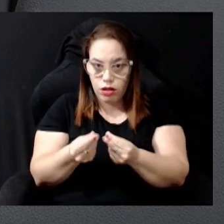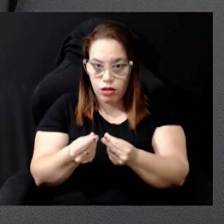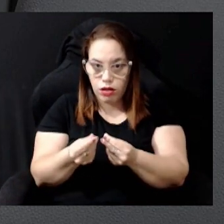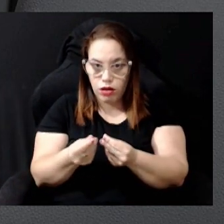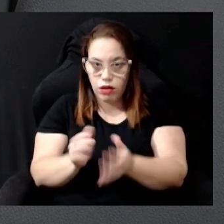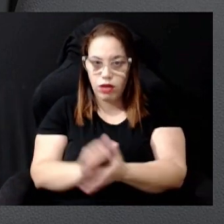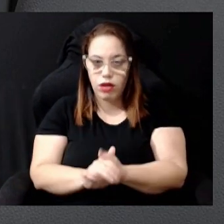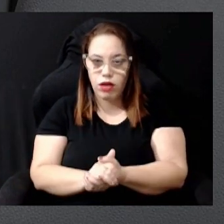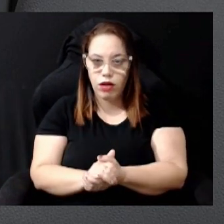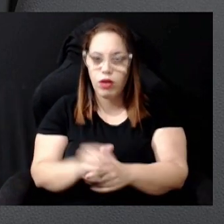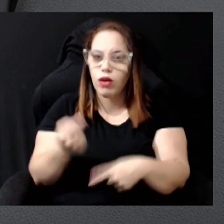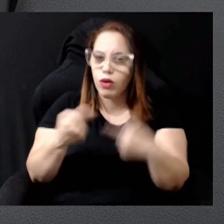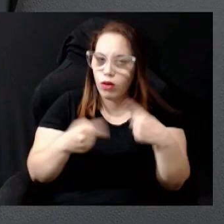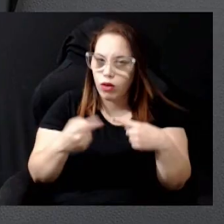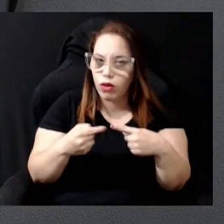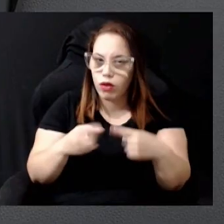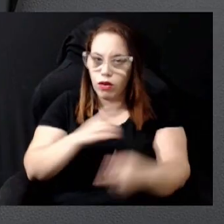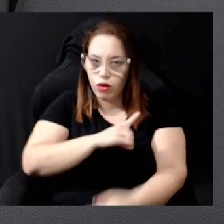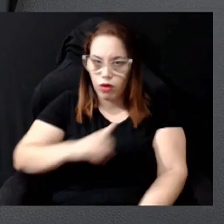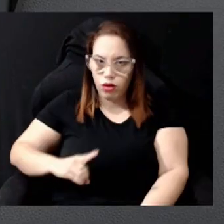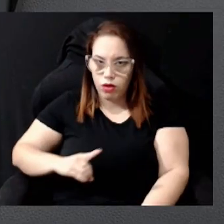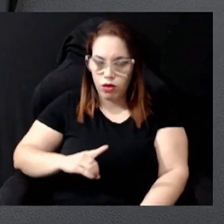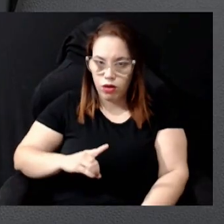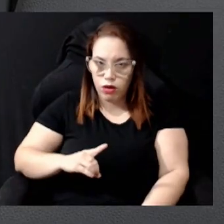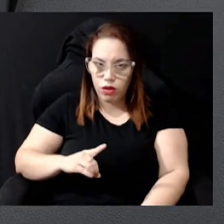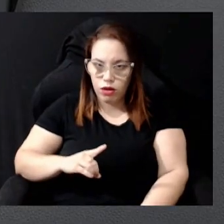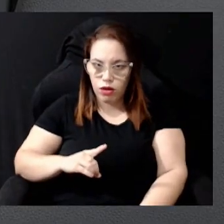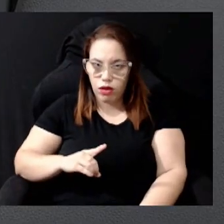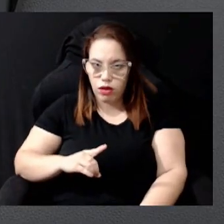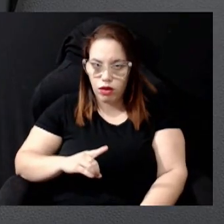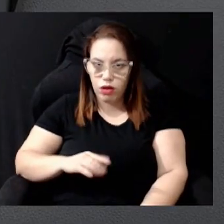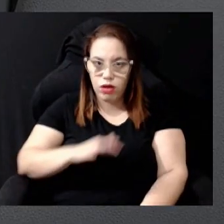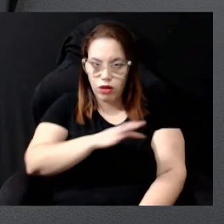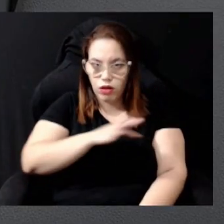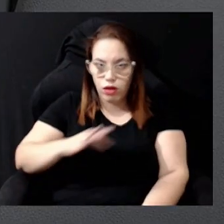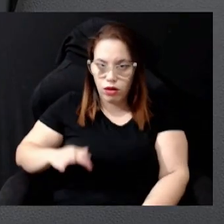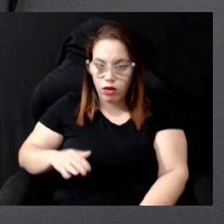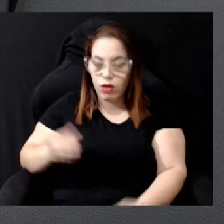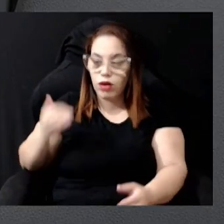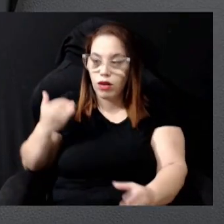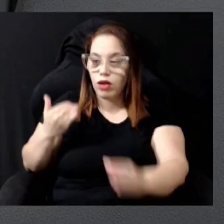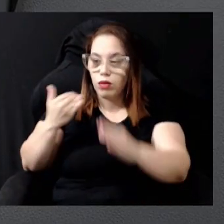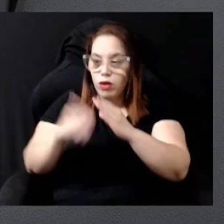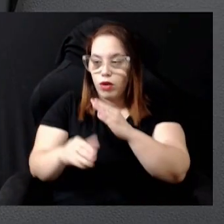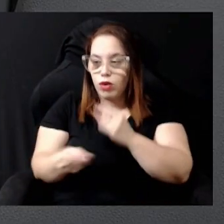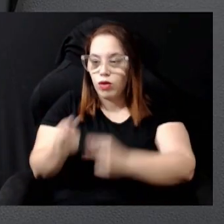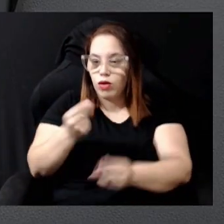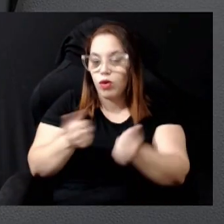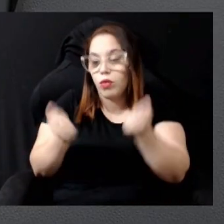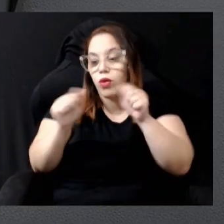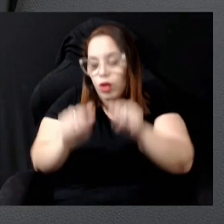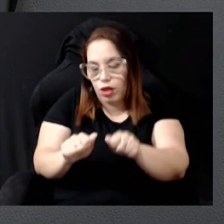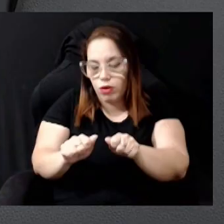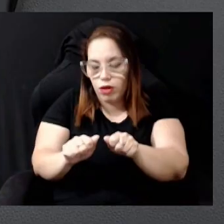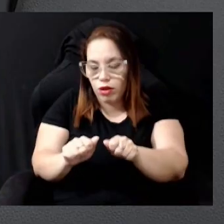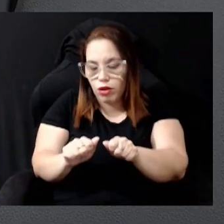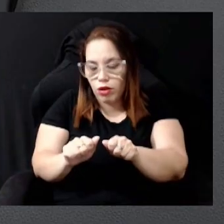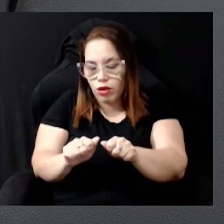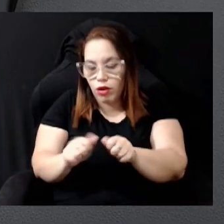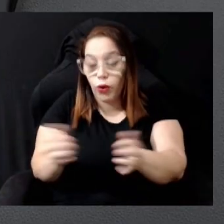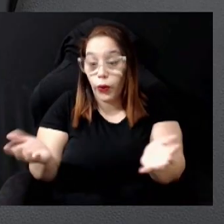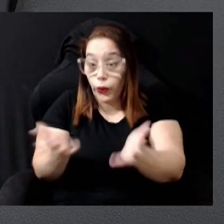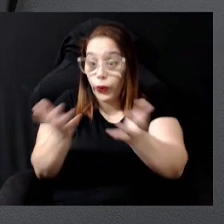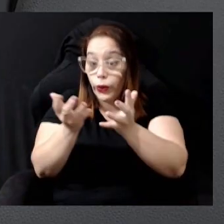com o deputado Zaratini, que é deputado federal, que mandou recursos que possibilitou, né, agilizar